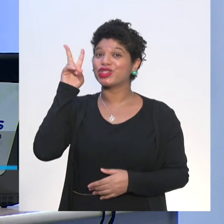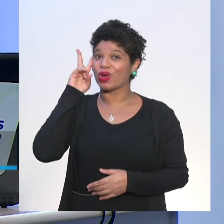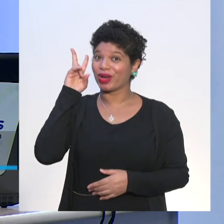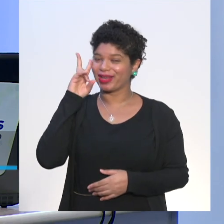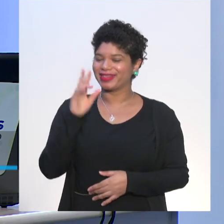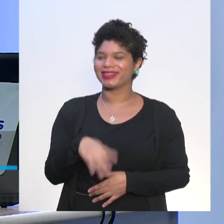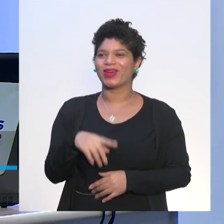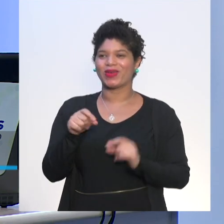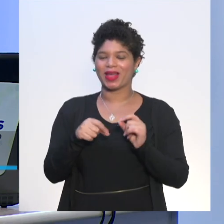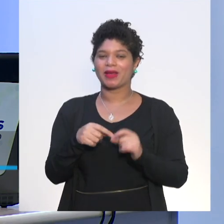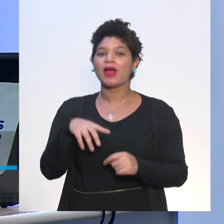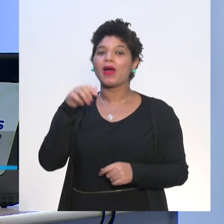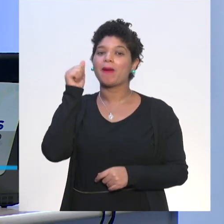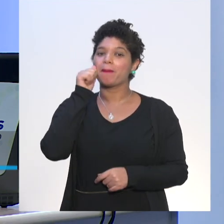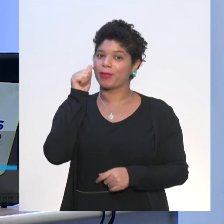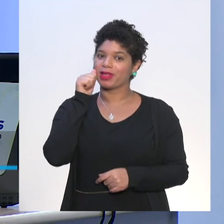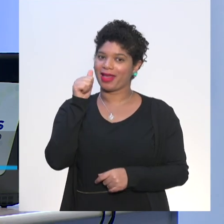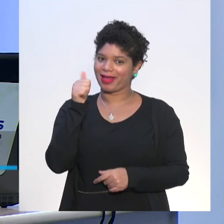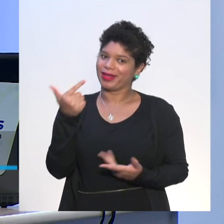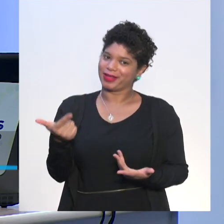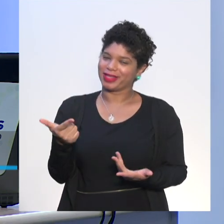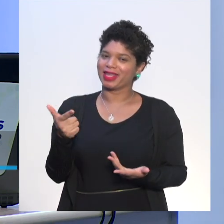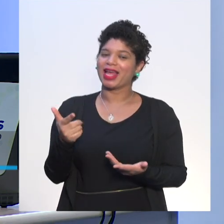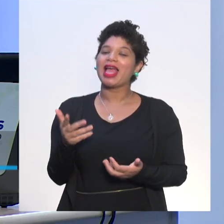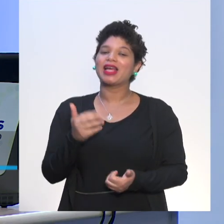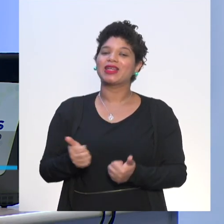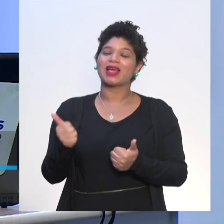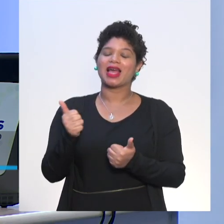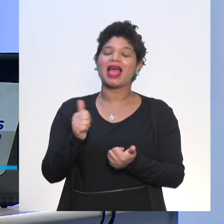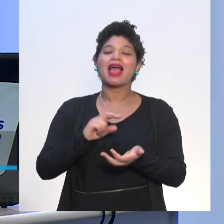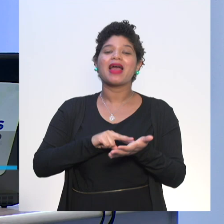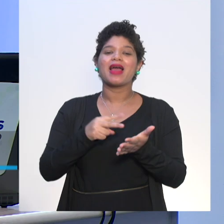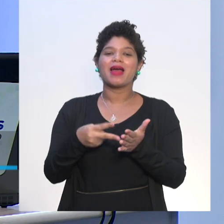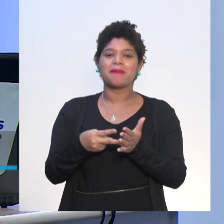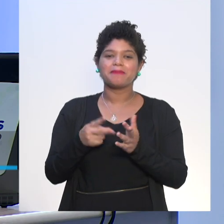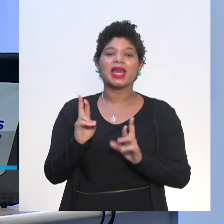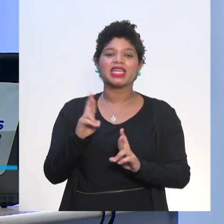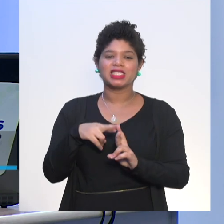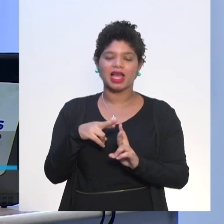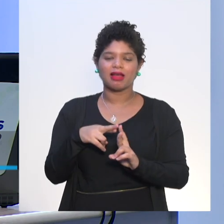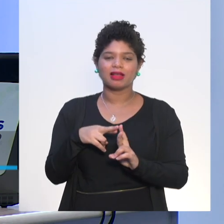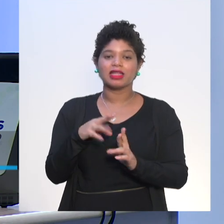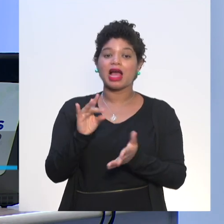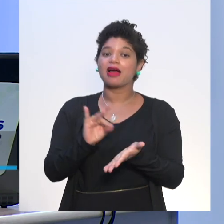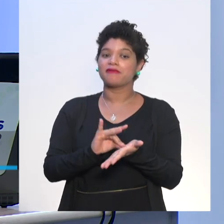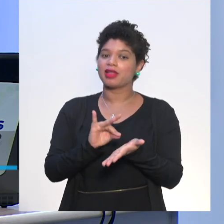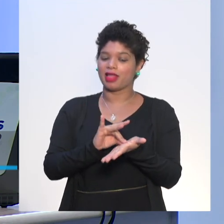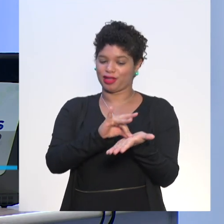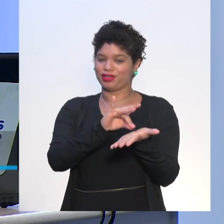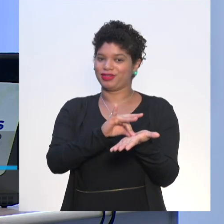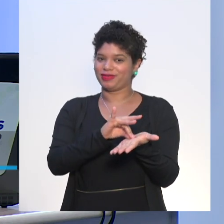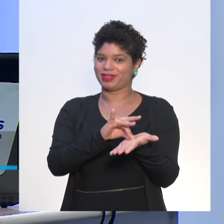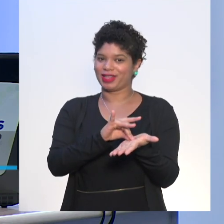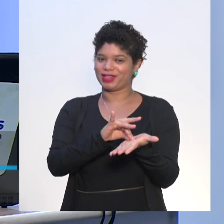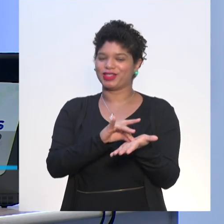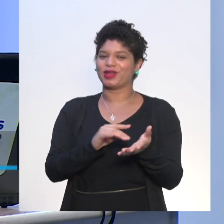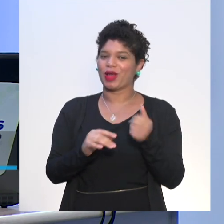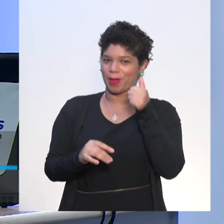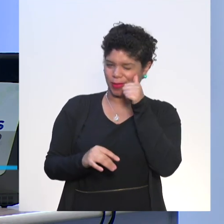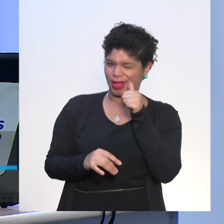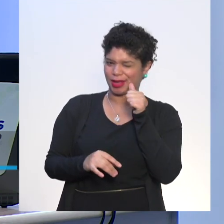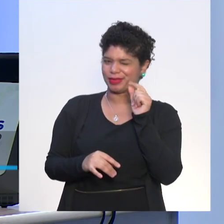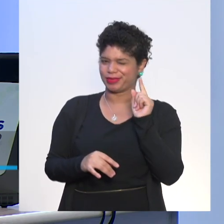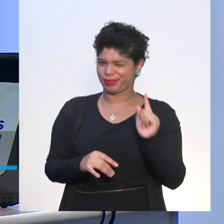verdade, que é esta mulher que a gente viu aí nesse quadro, ela teria encontrado com a mentira